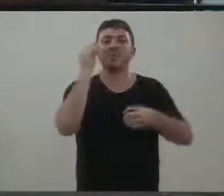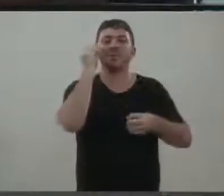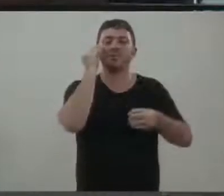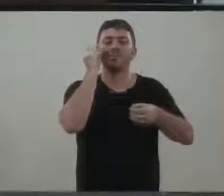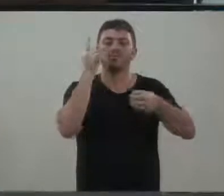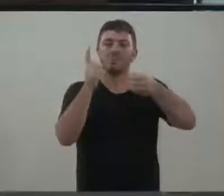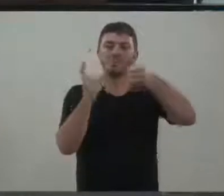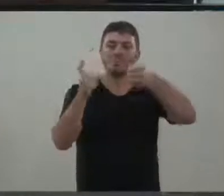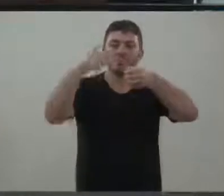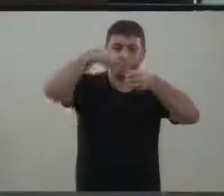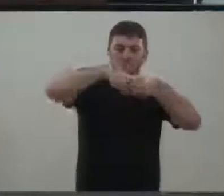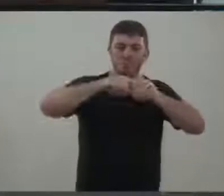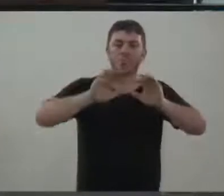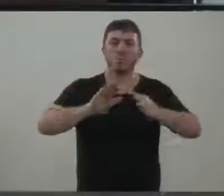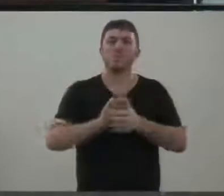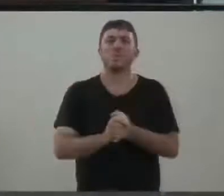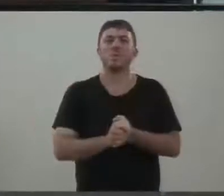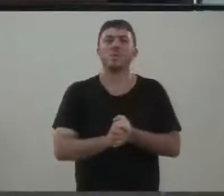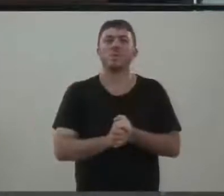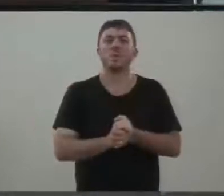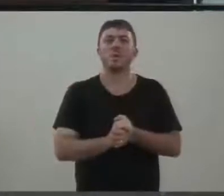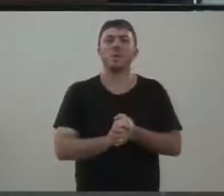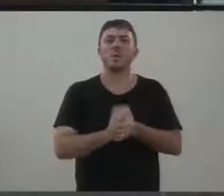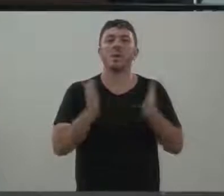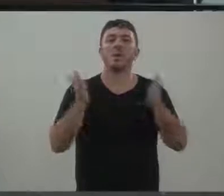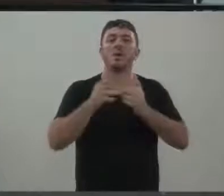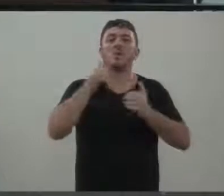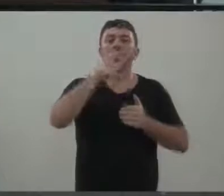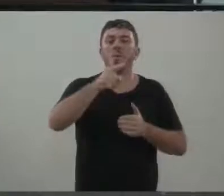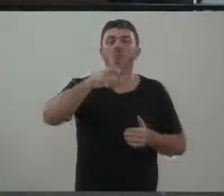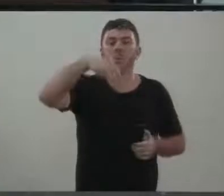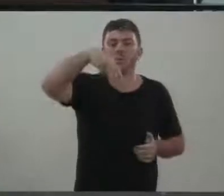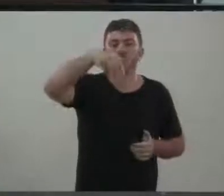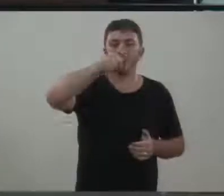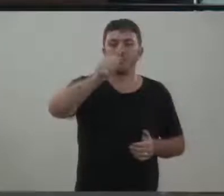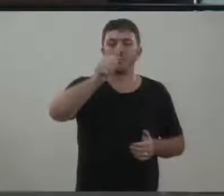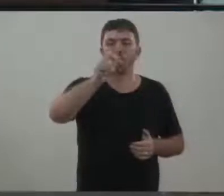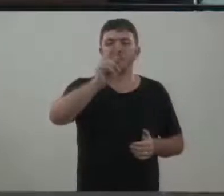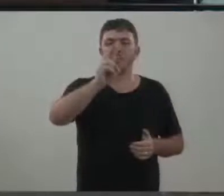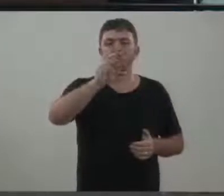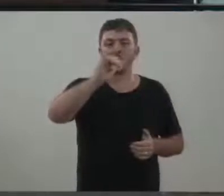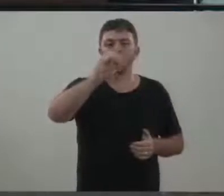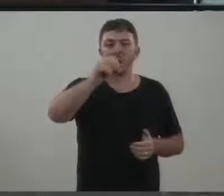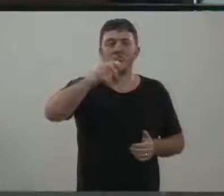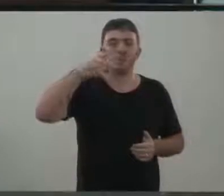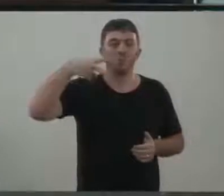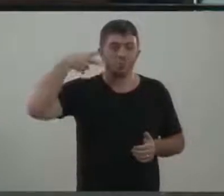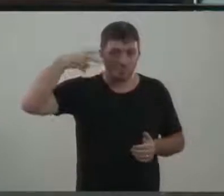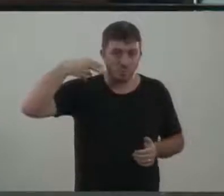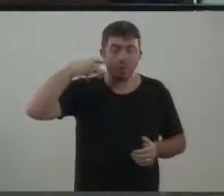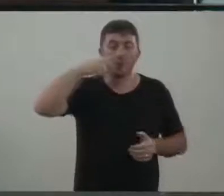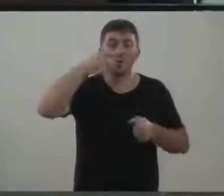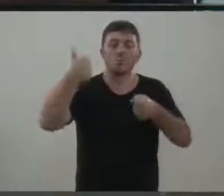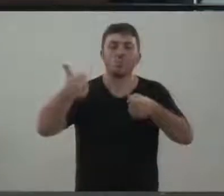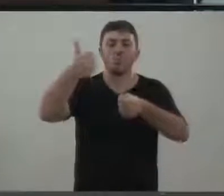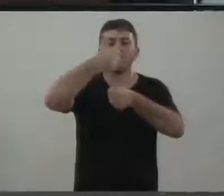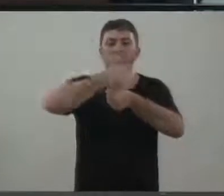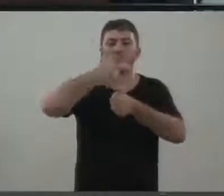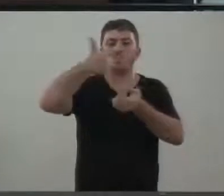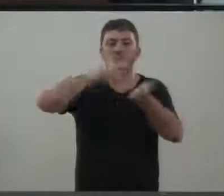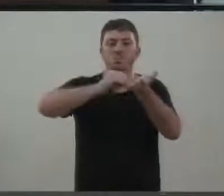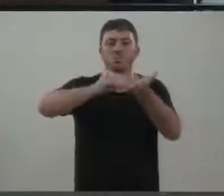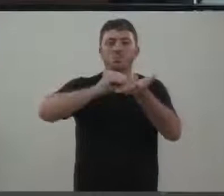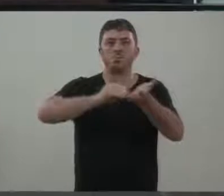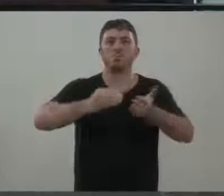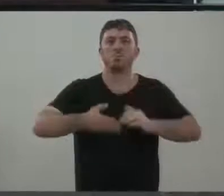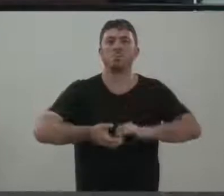nomear o vereador Márcio Melli como segundo secretário ad hoc. Então, pode prosseguir, vereadora